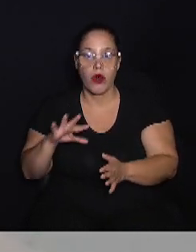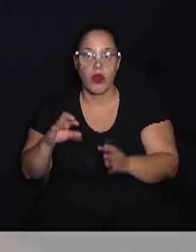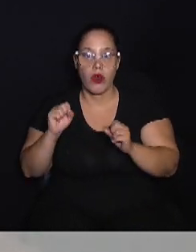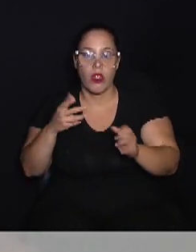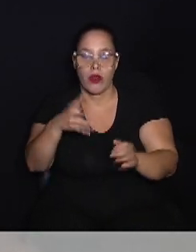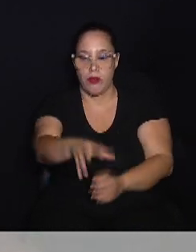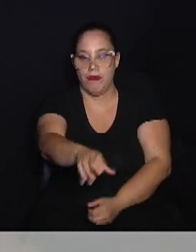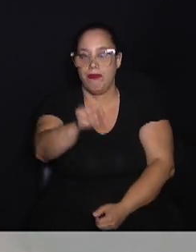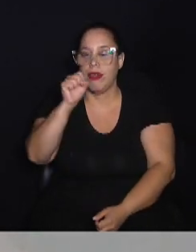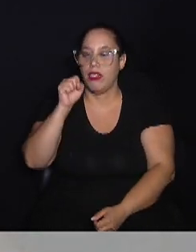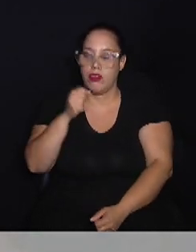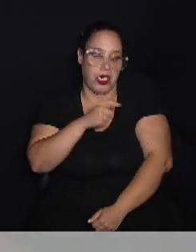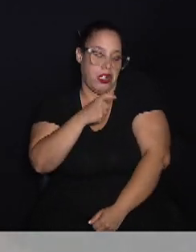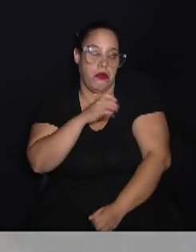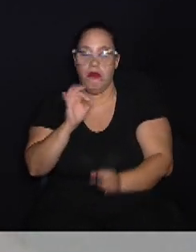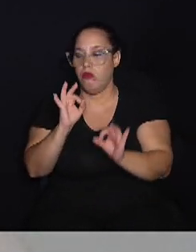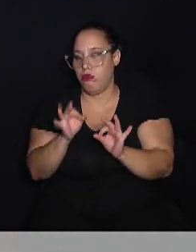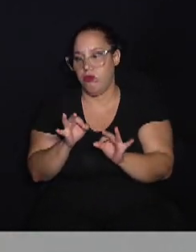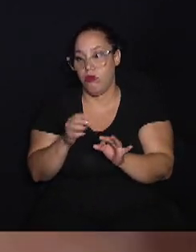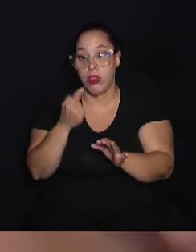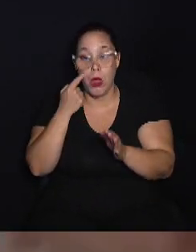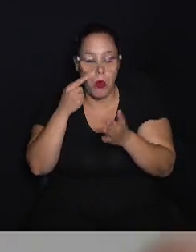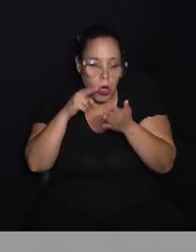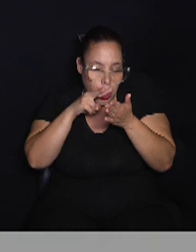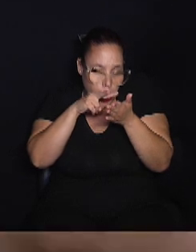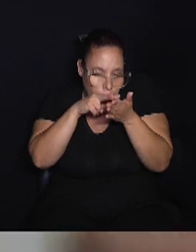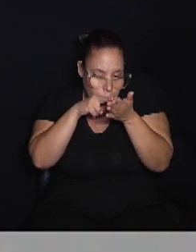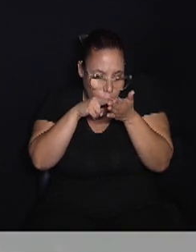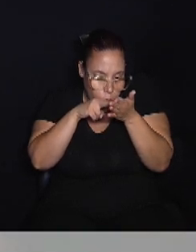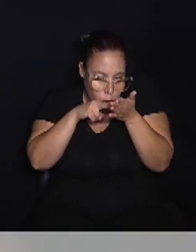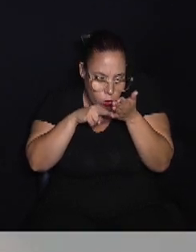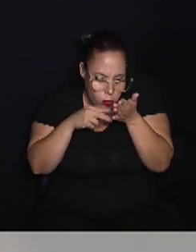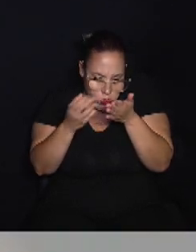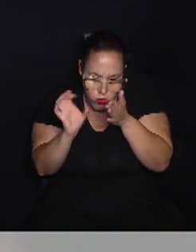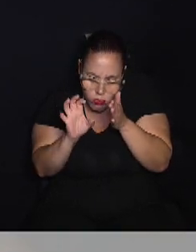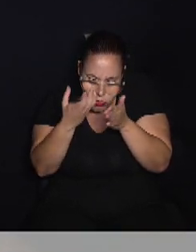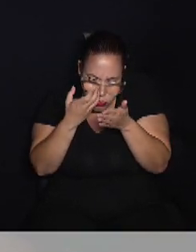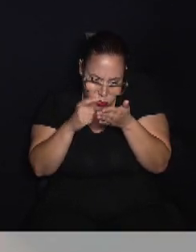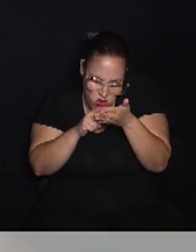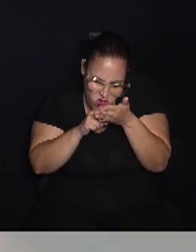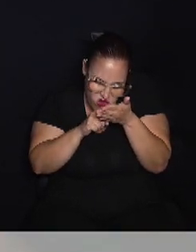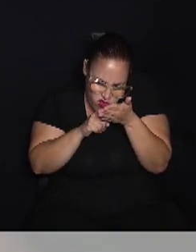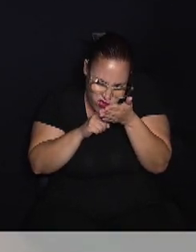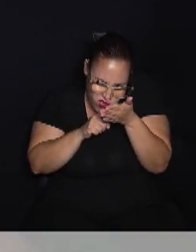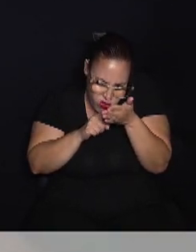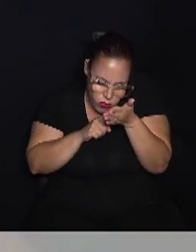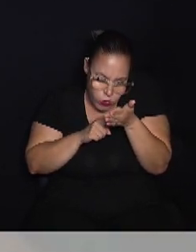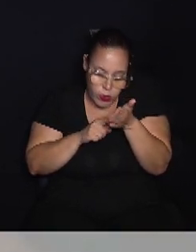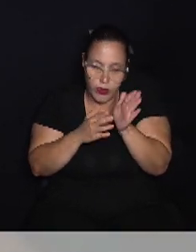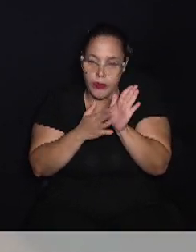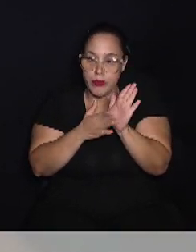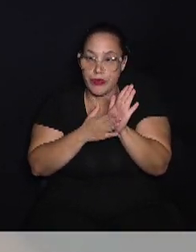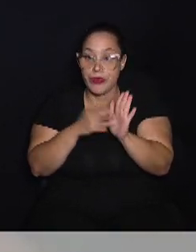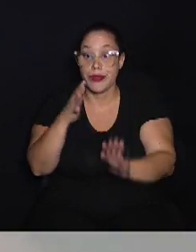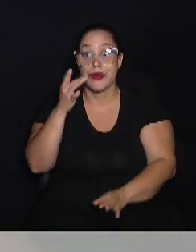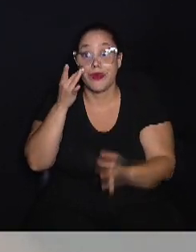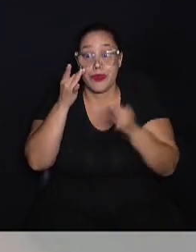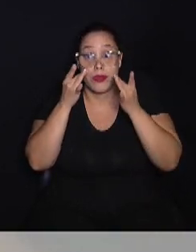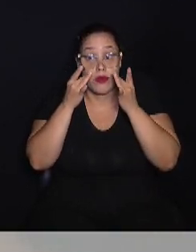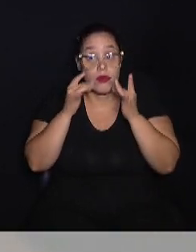lá e pega aquele desodorante então dá uma olhada virar o rótulo e dá uma olhadinha ali na composição ficar atento se